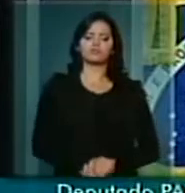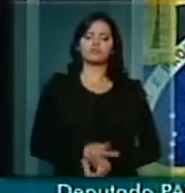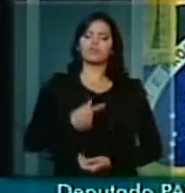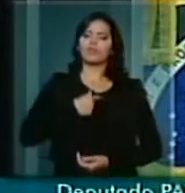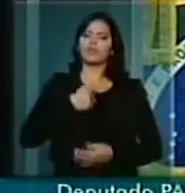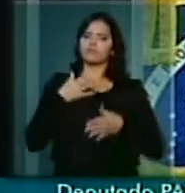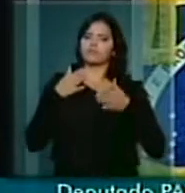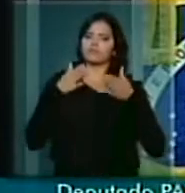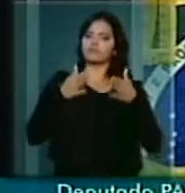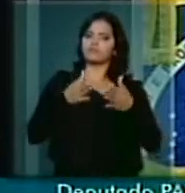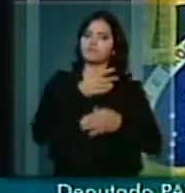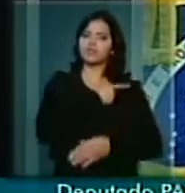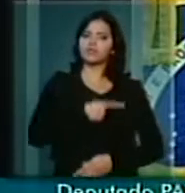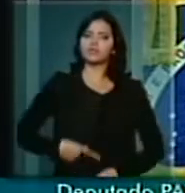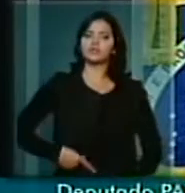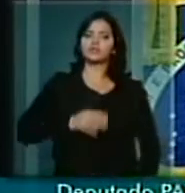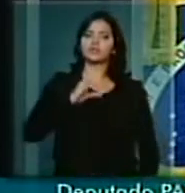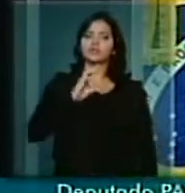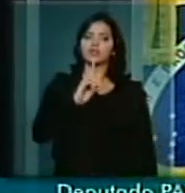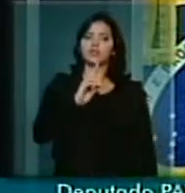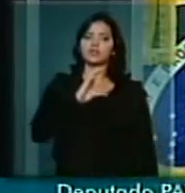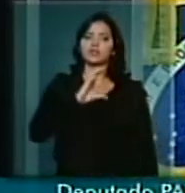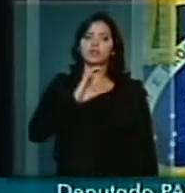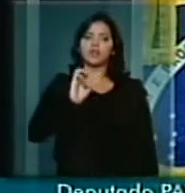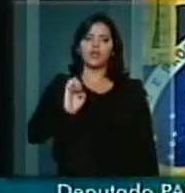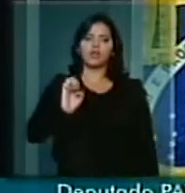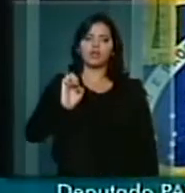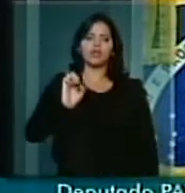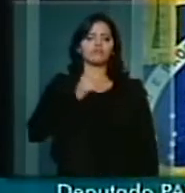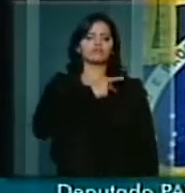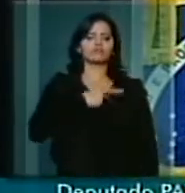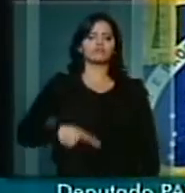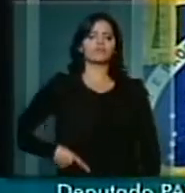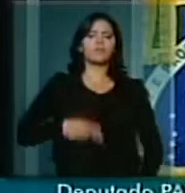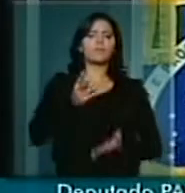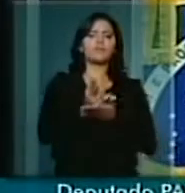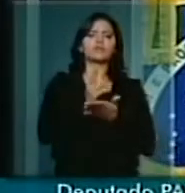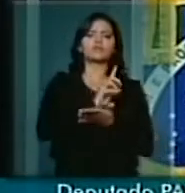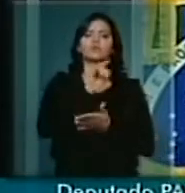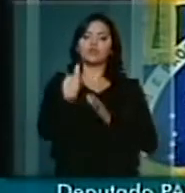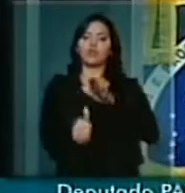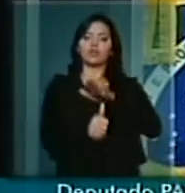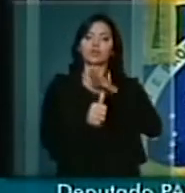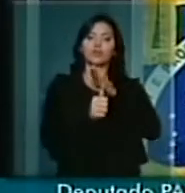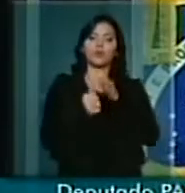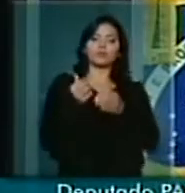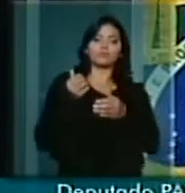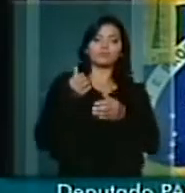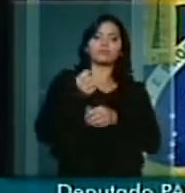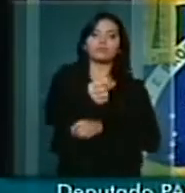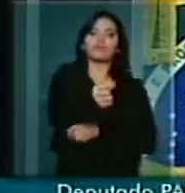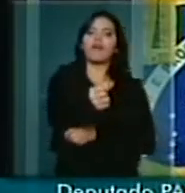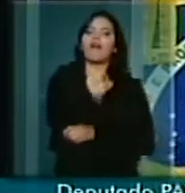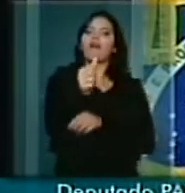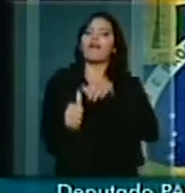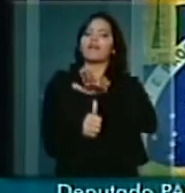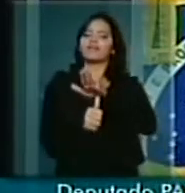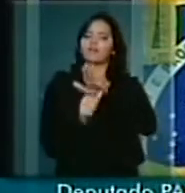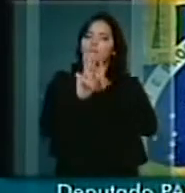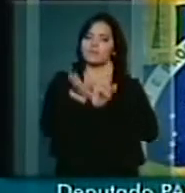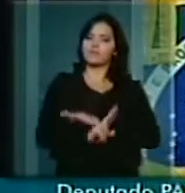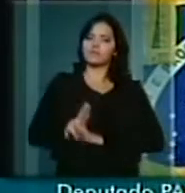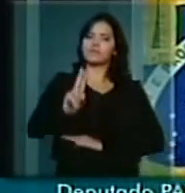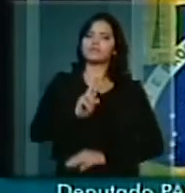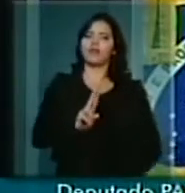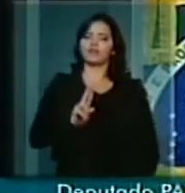Eu assumi como presidente do DCE praticamente no mesmo dia que o reitor assumiu como reitor da Universidade Federal de Santa